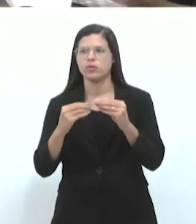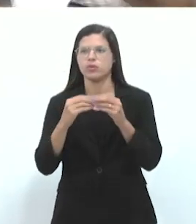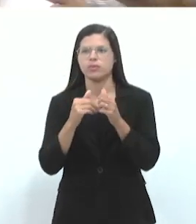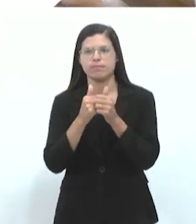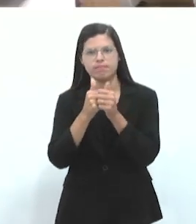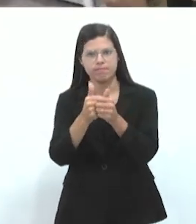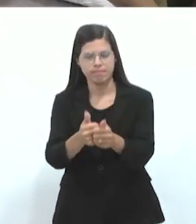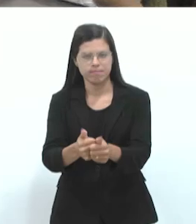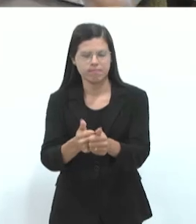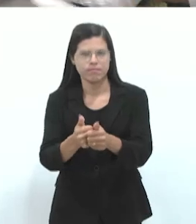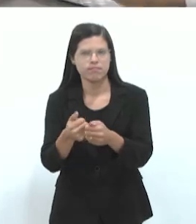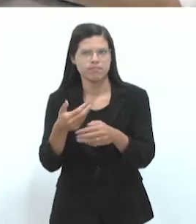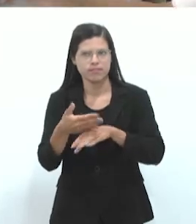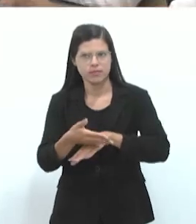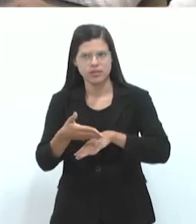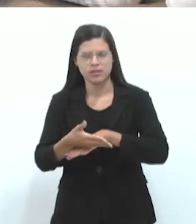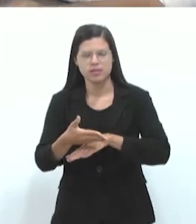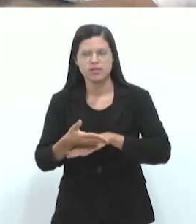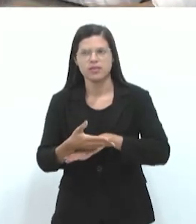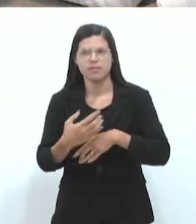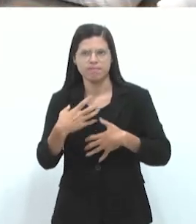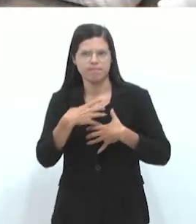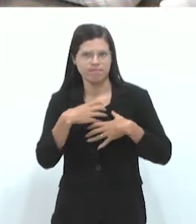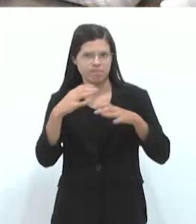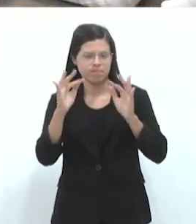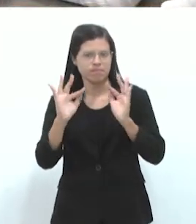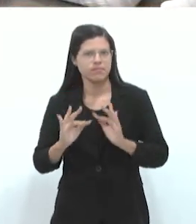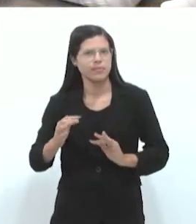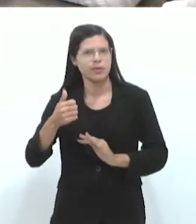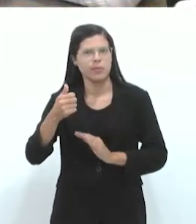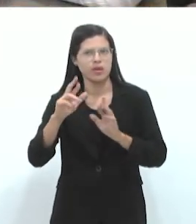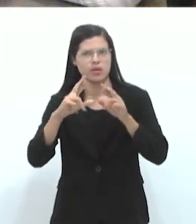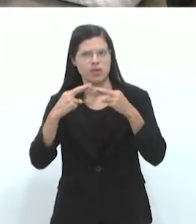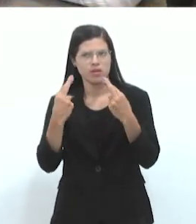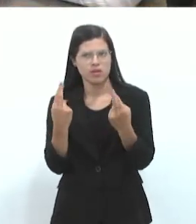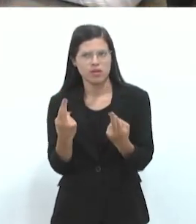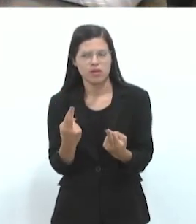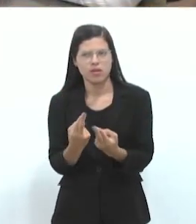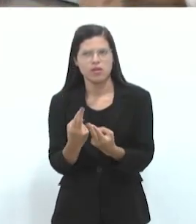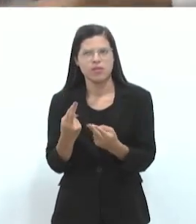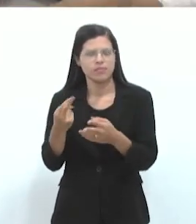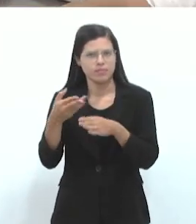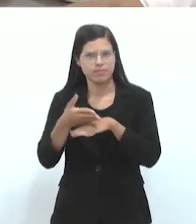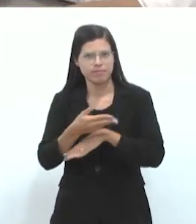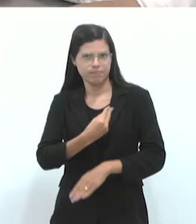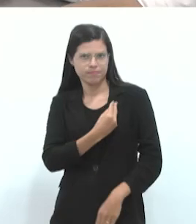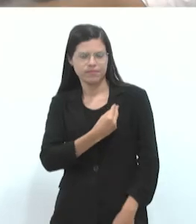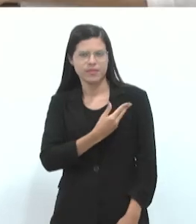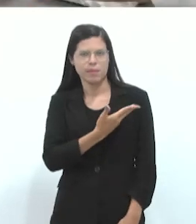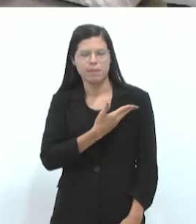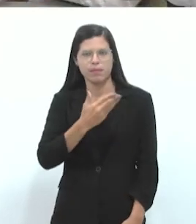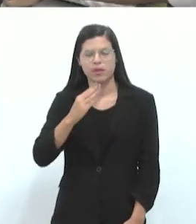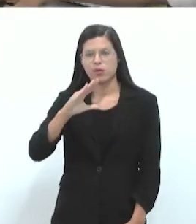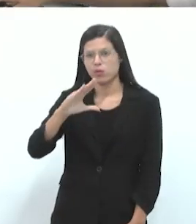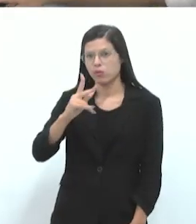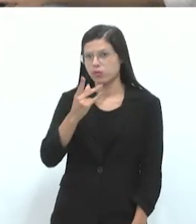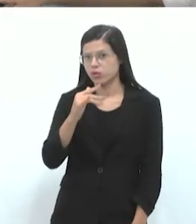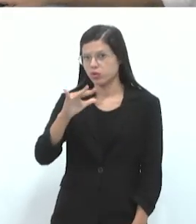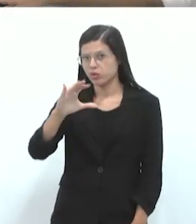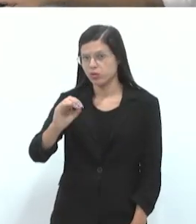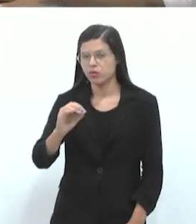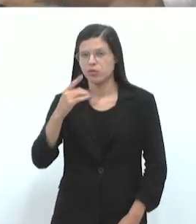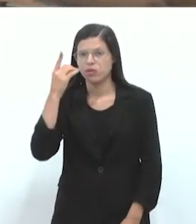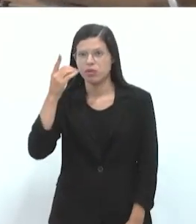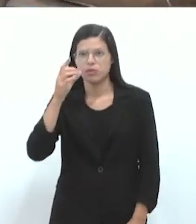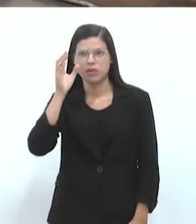Bem, feliz aí com essa primeira reunião, com a presença do meu amigo, meu irmão Chico Machado, deputada Célia estreando